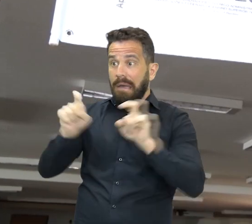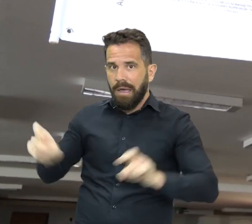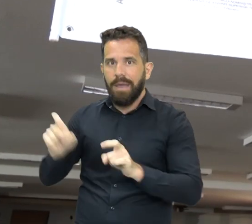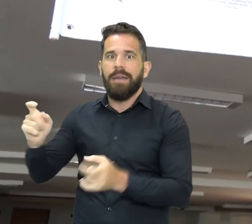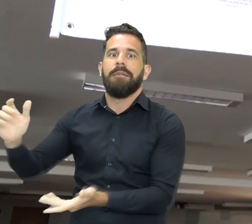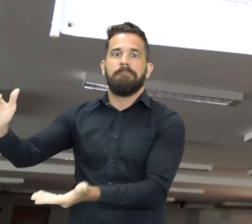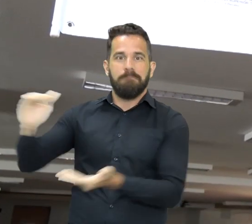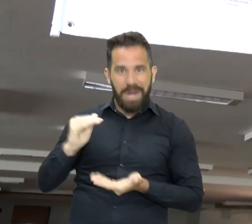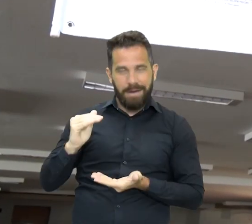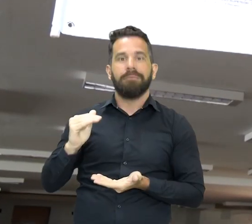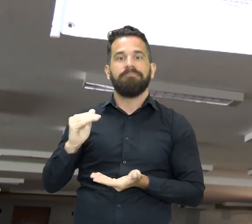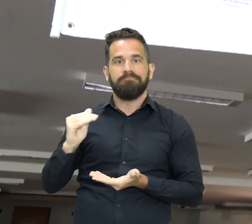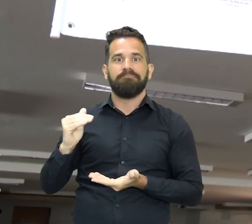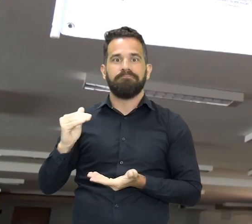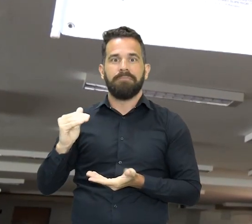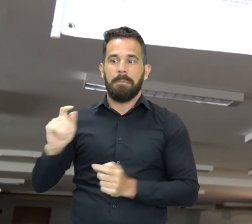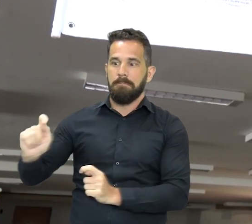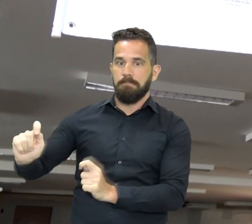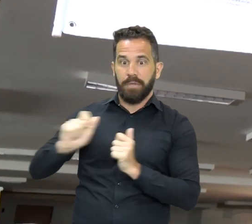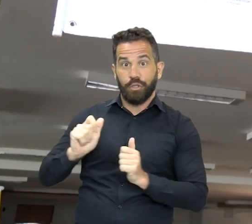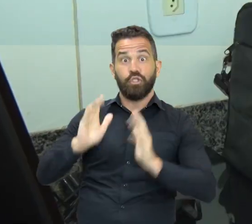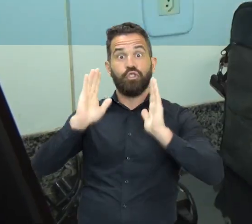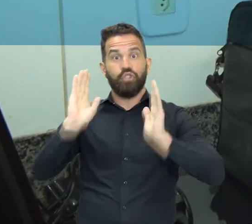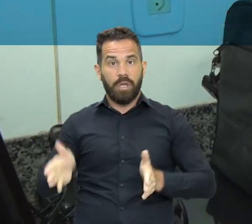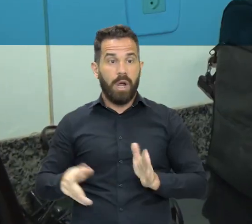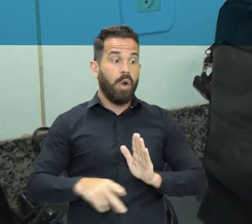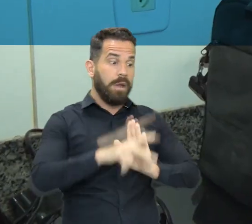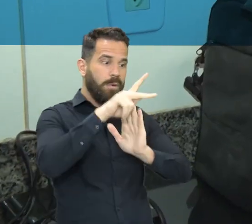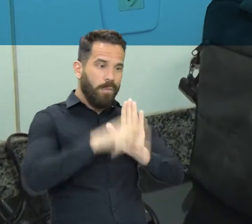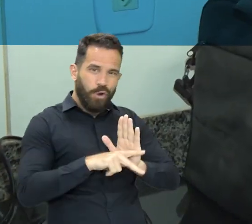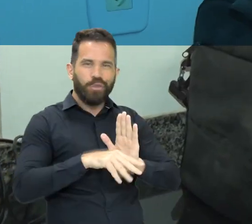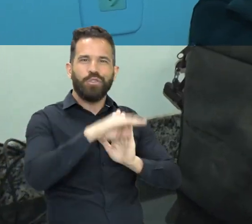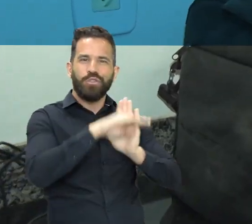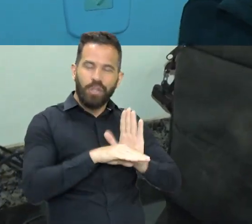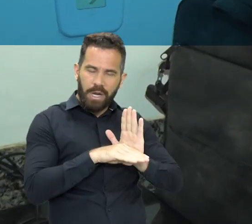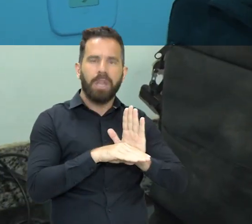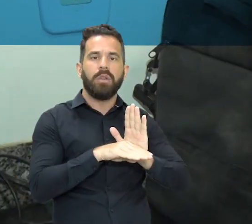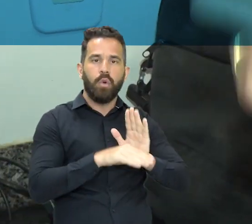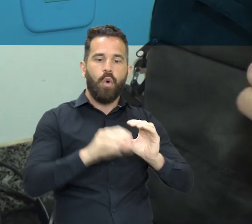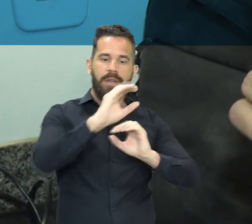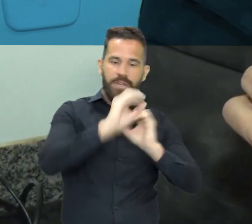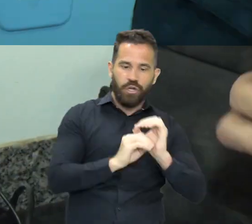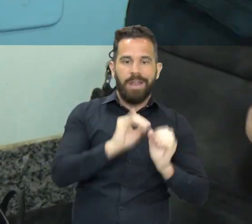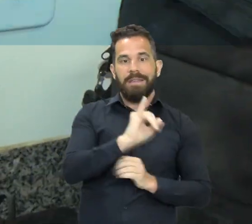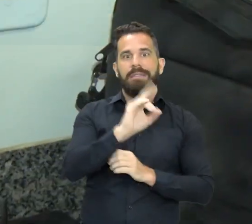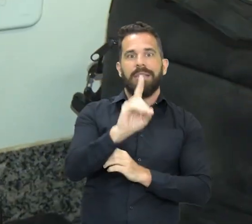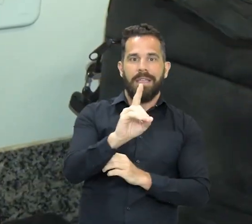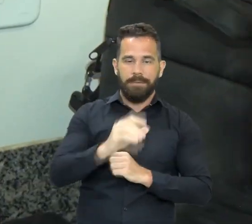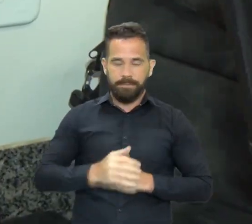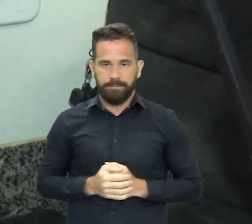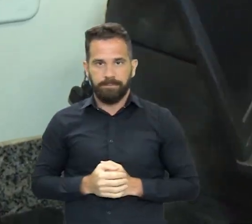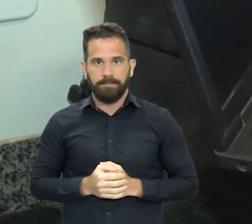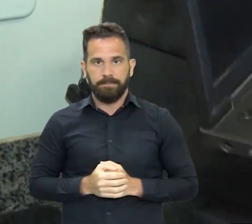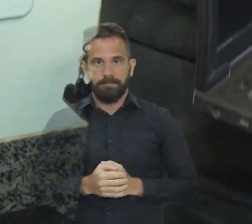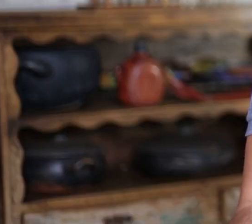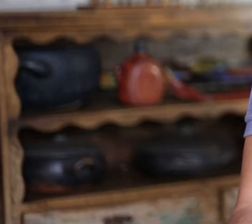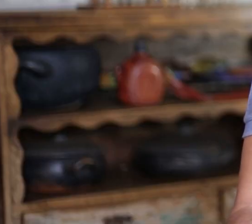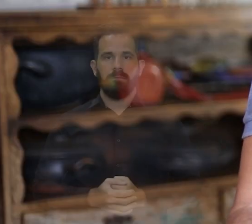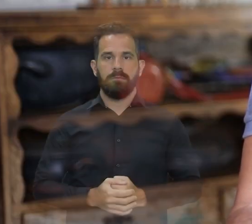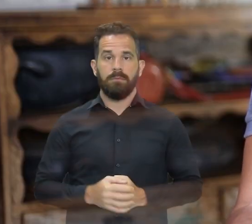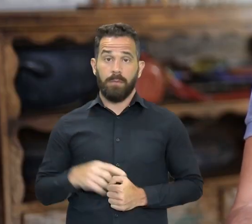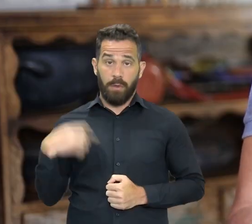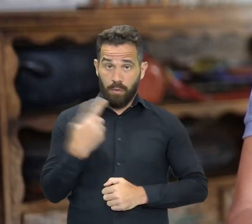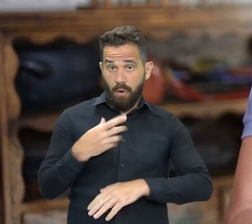ação de arrecadação de computadores, a denominada UFG-ID, né, UFG de Inclusão Digital.